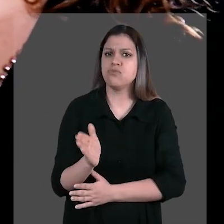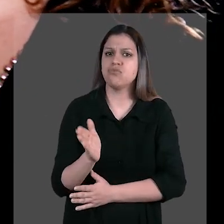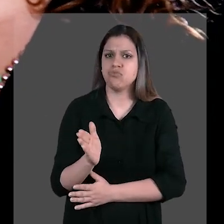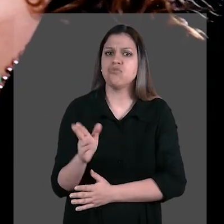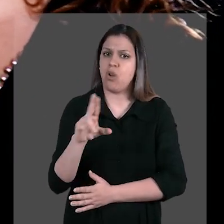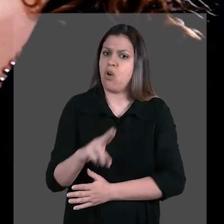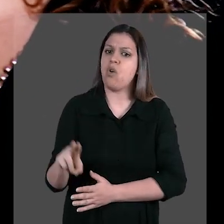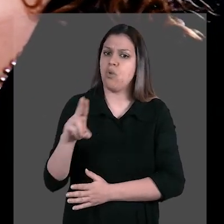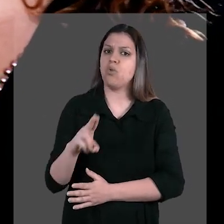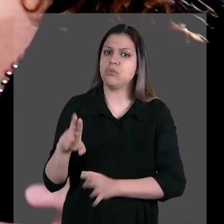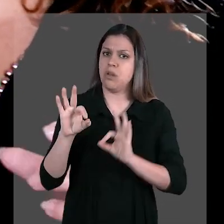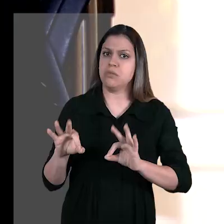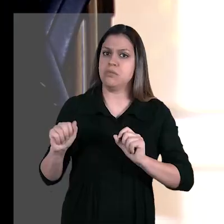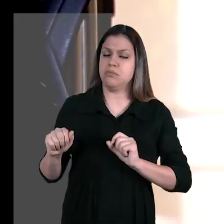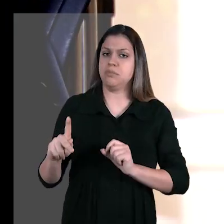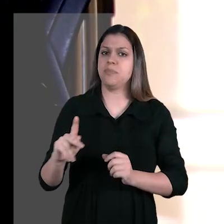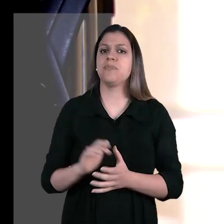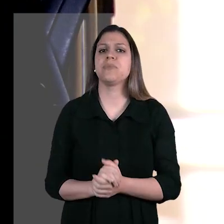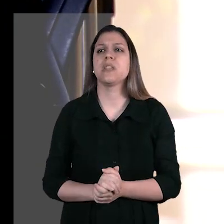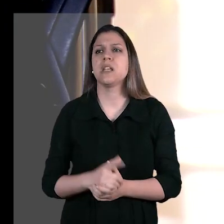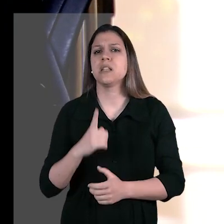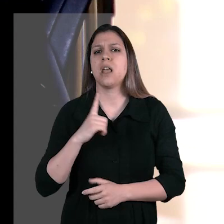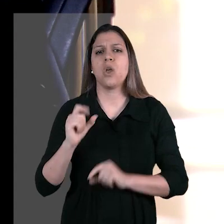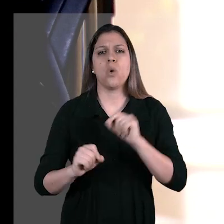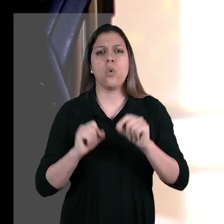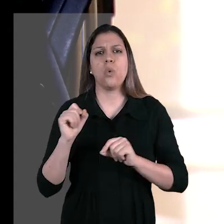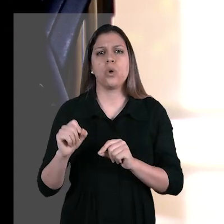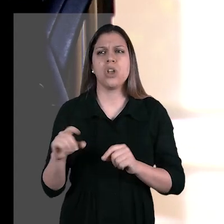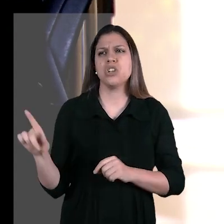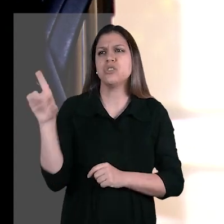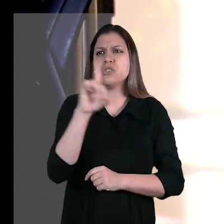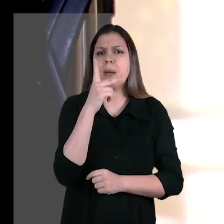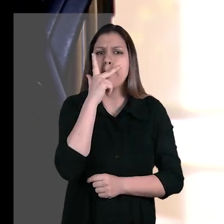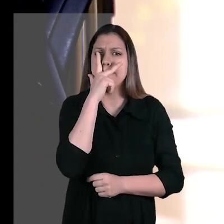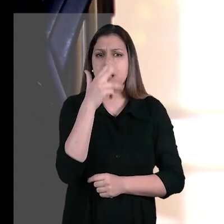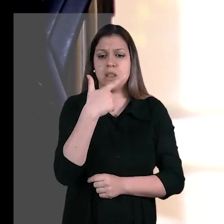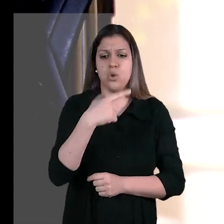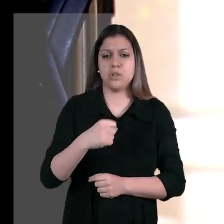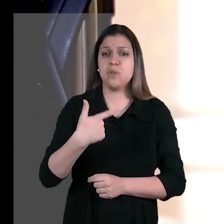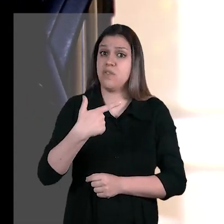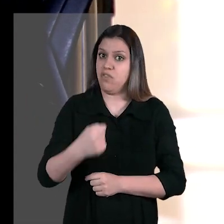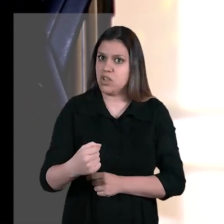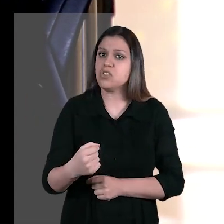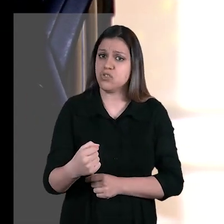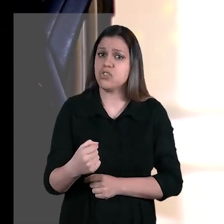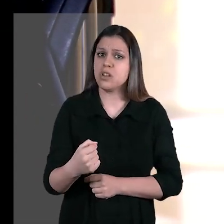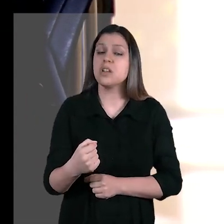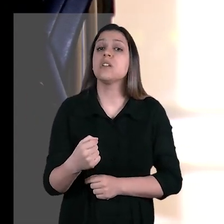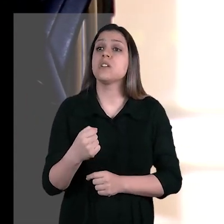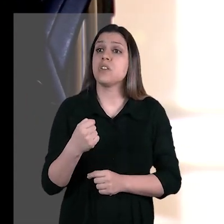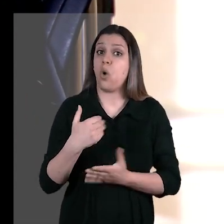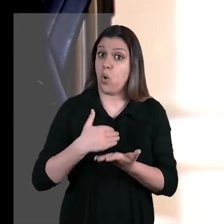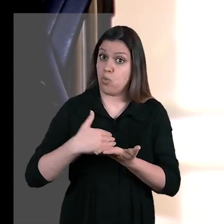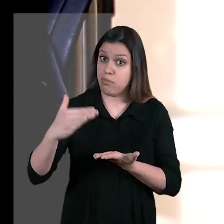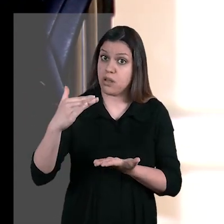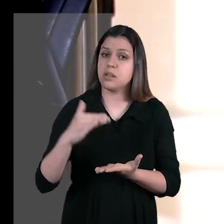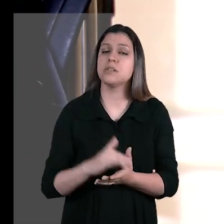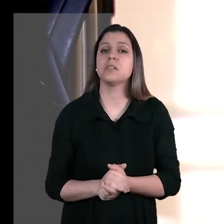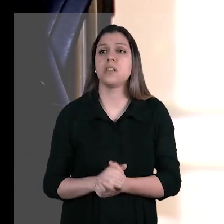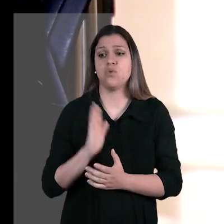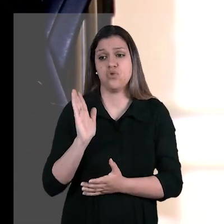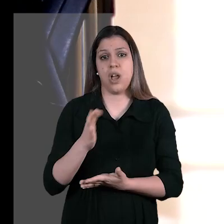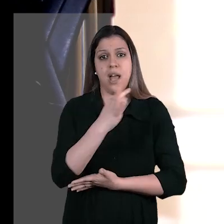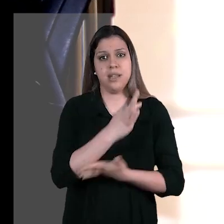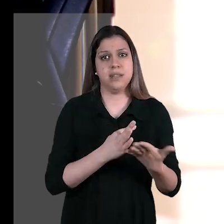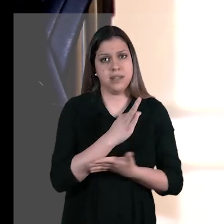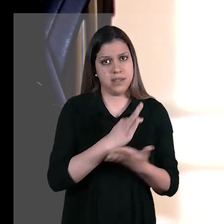estão, se eu não me engano, o marco temporal começa a valer a partir de 2020. Então, já estão se cogitando, já